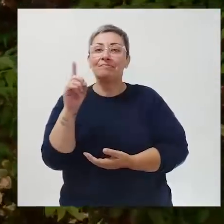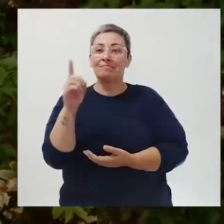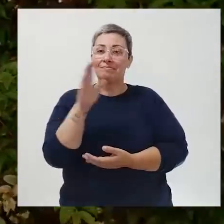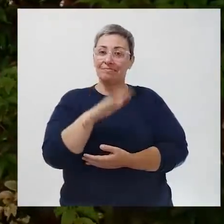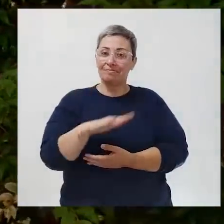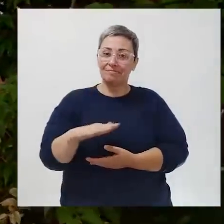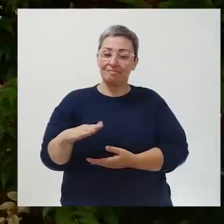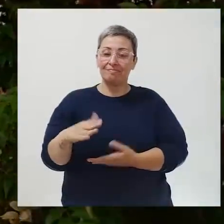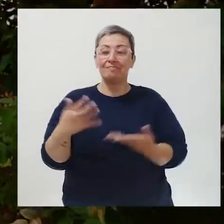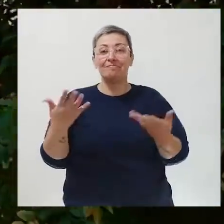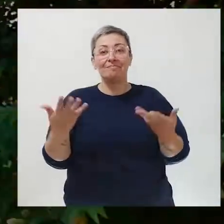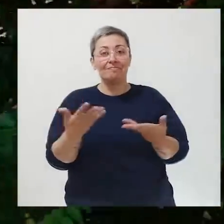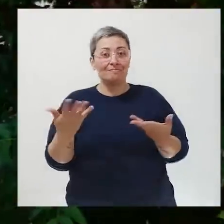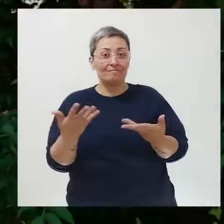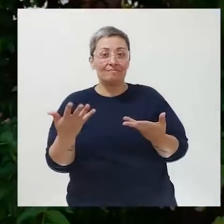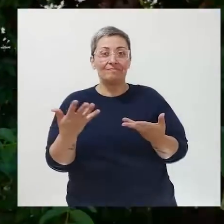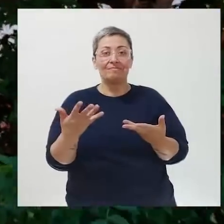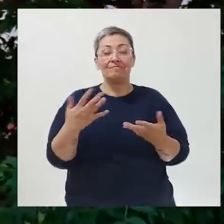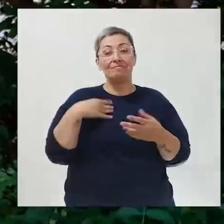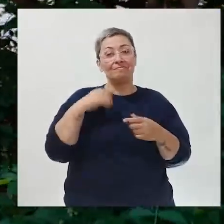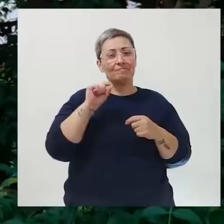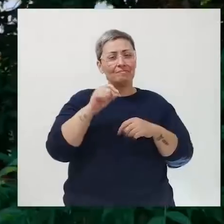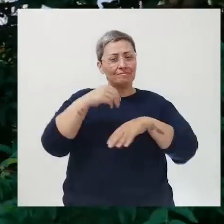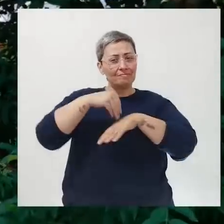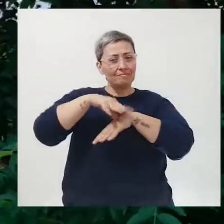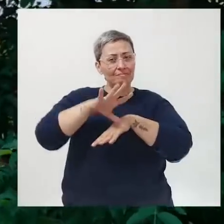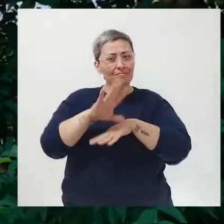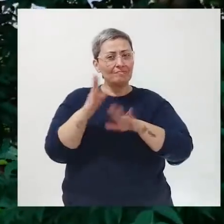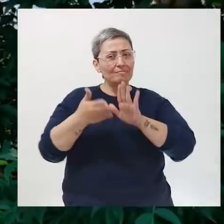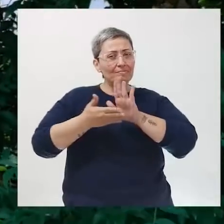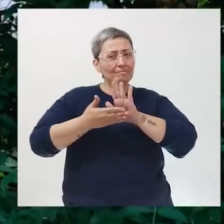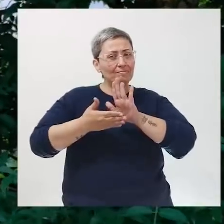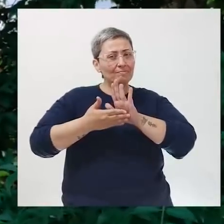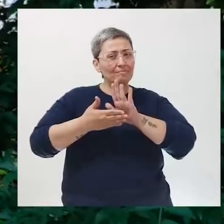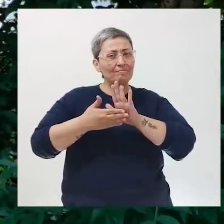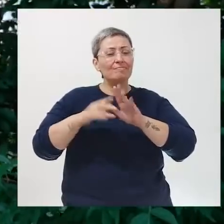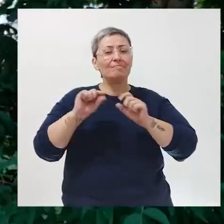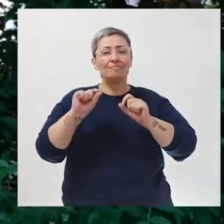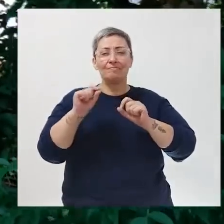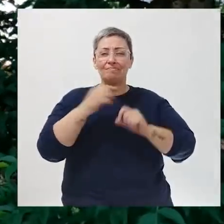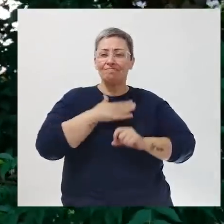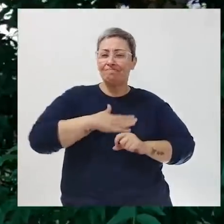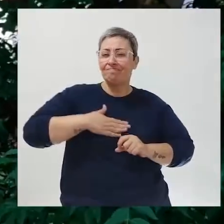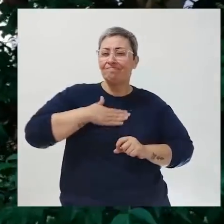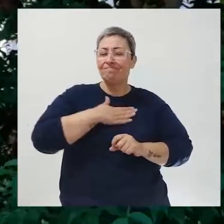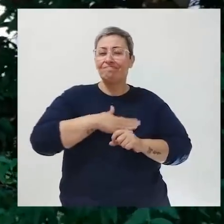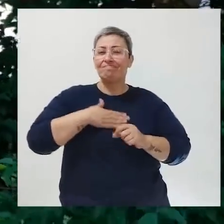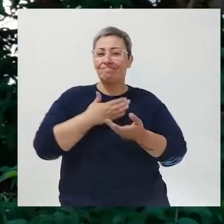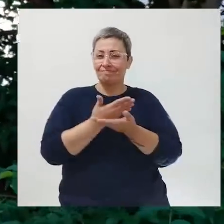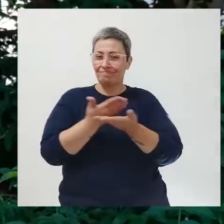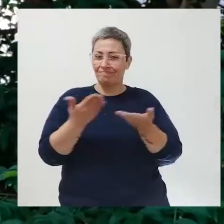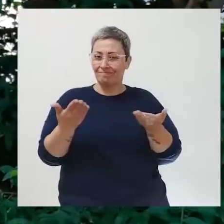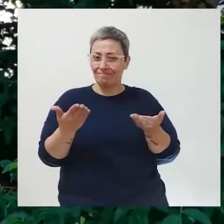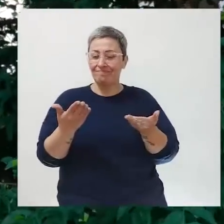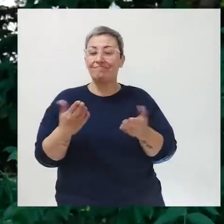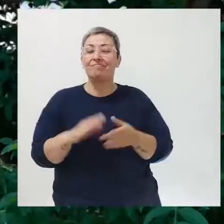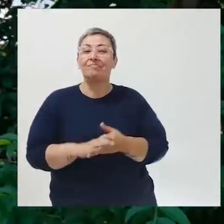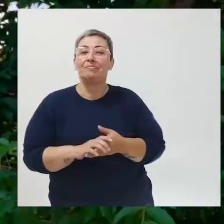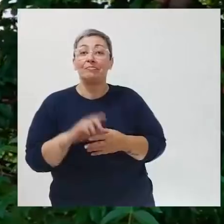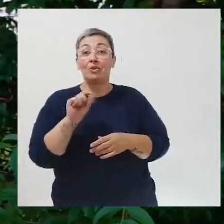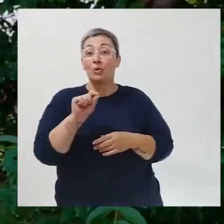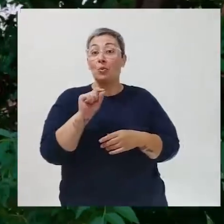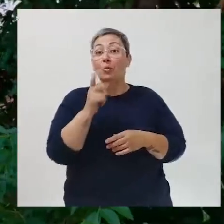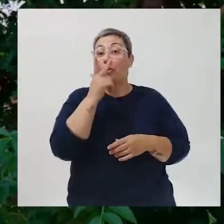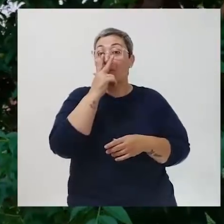dia, crianças! Hoje eu trago uma proposta muito gostosa para todos nós.